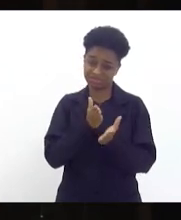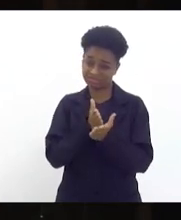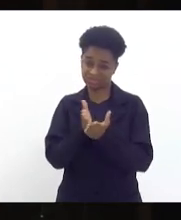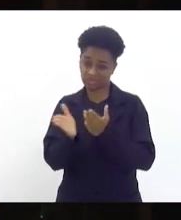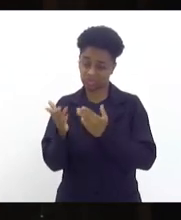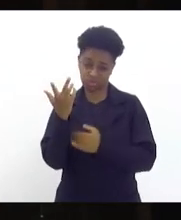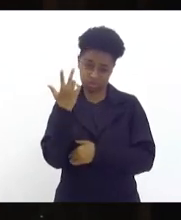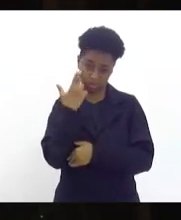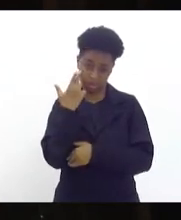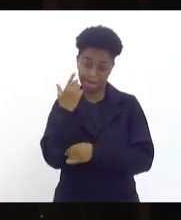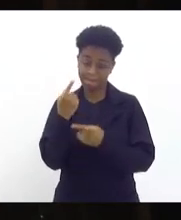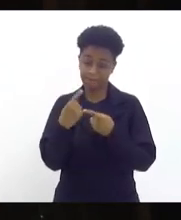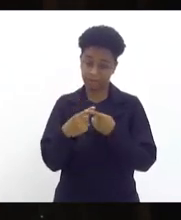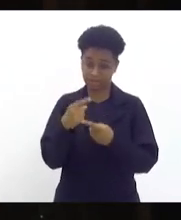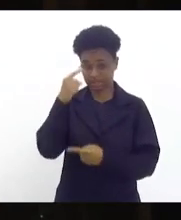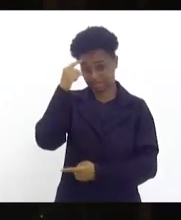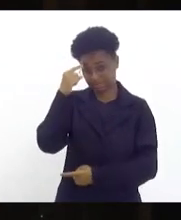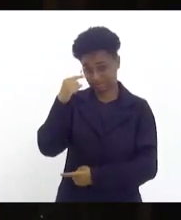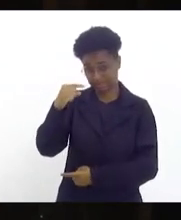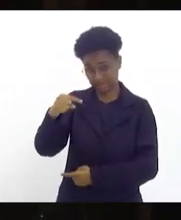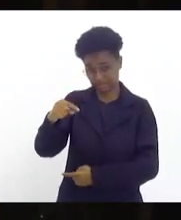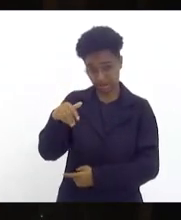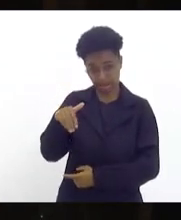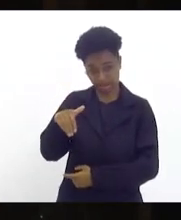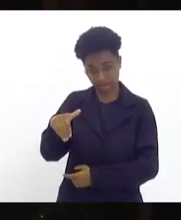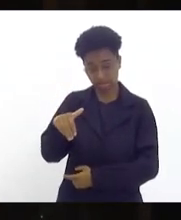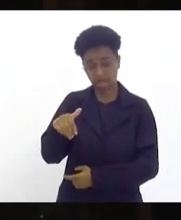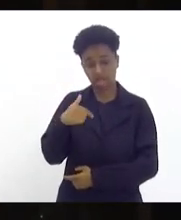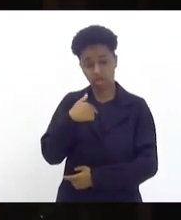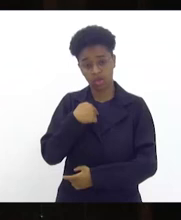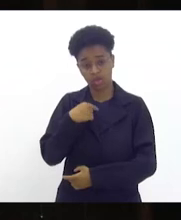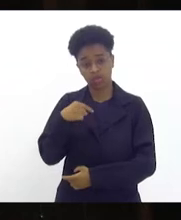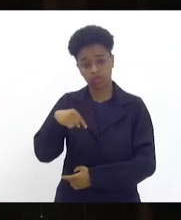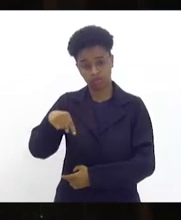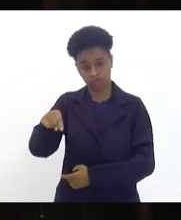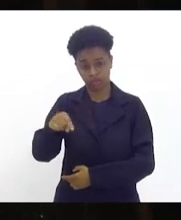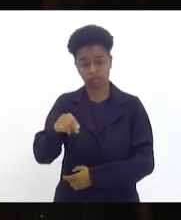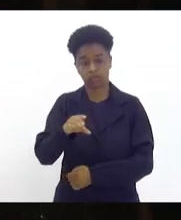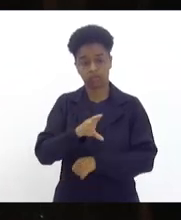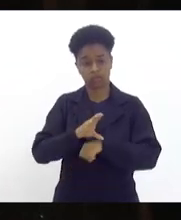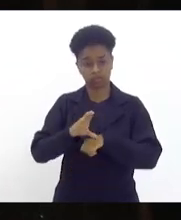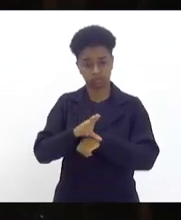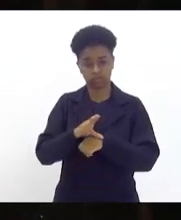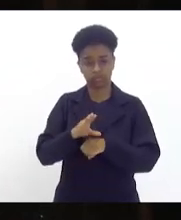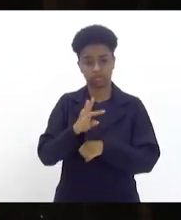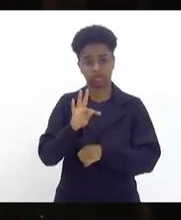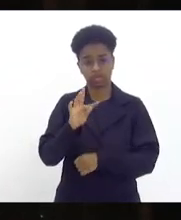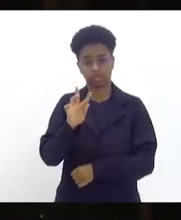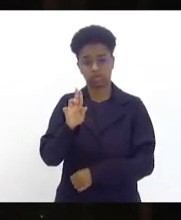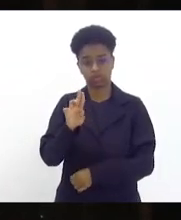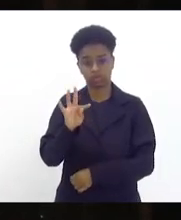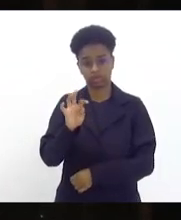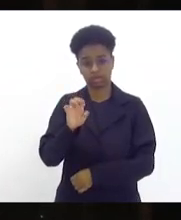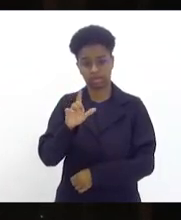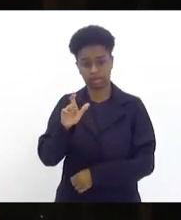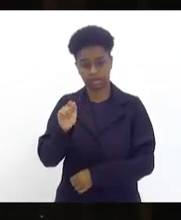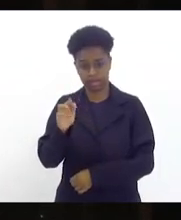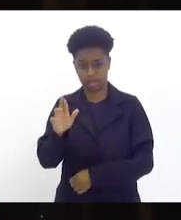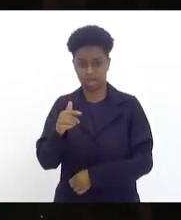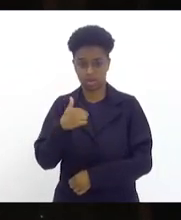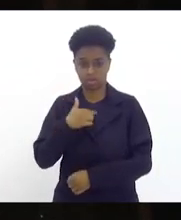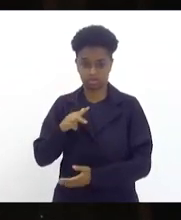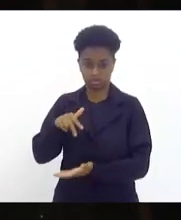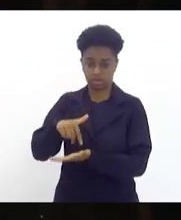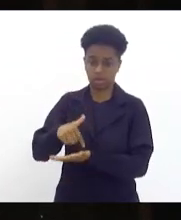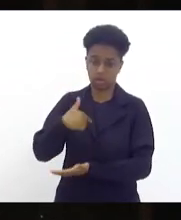porque essa semana mesmo eu fui na Conselho Tutelar me apresentei falei menina eu tô com